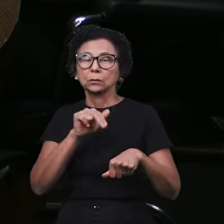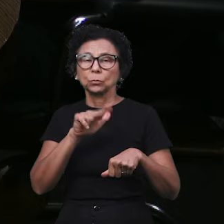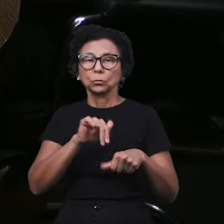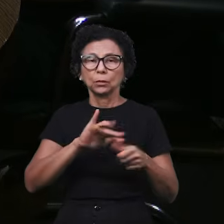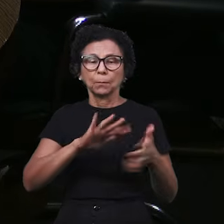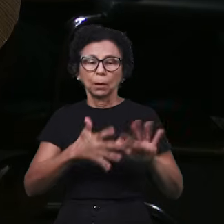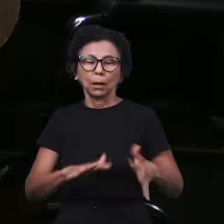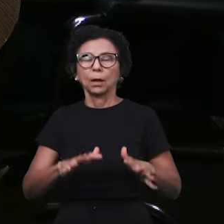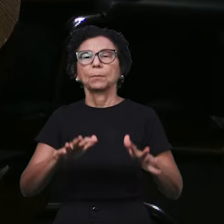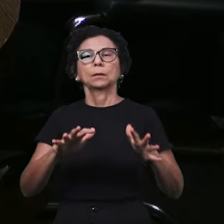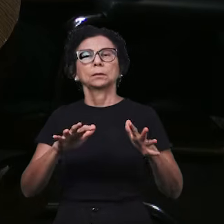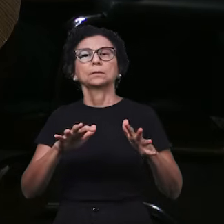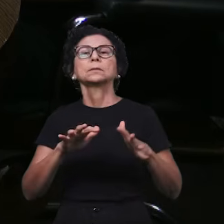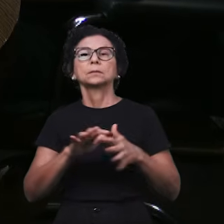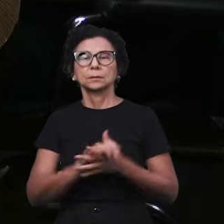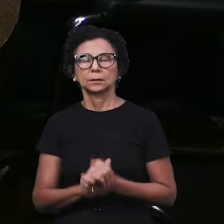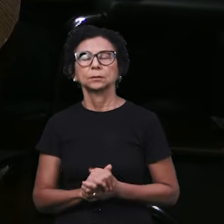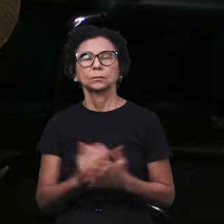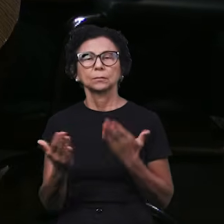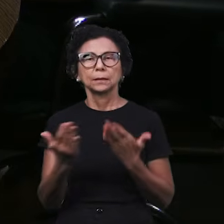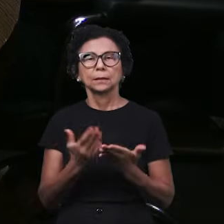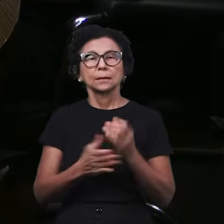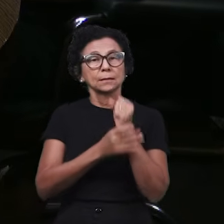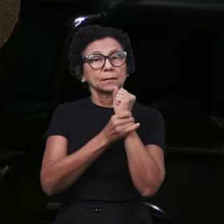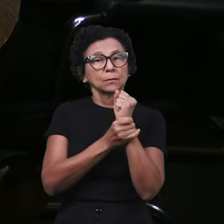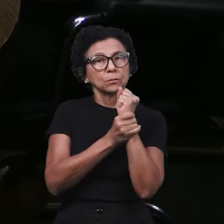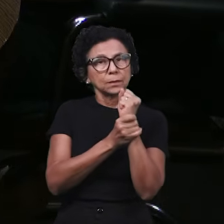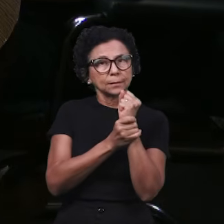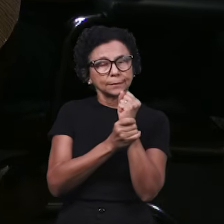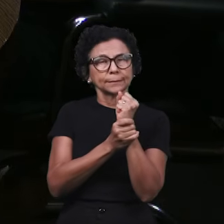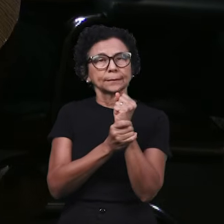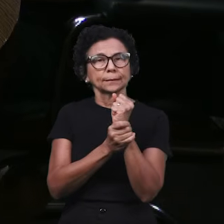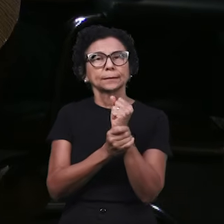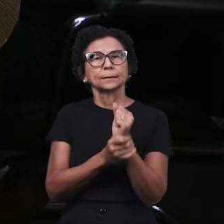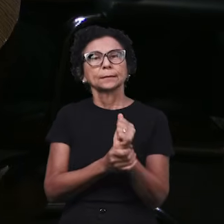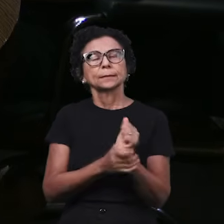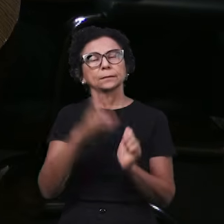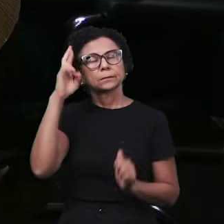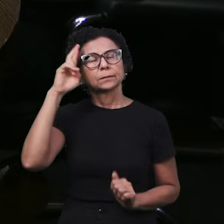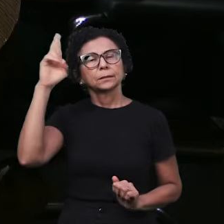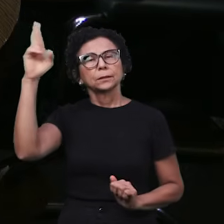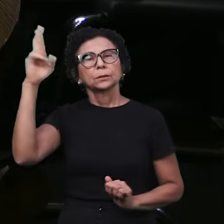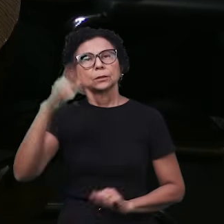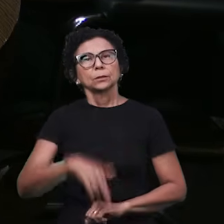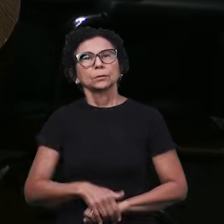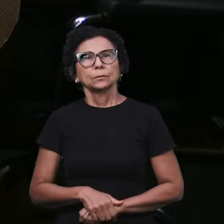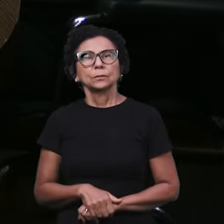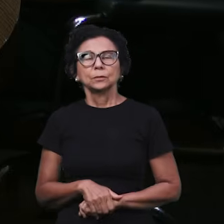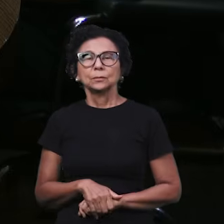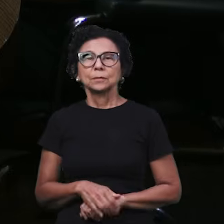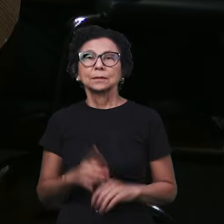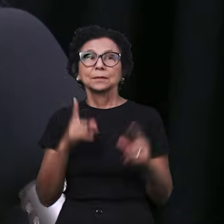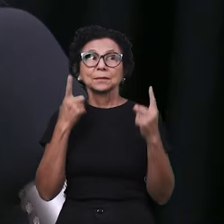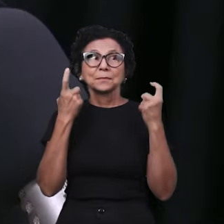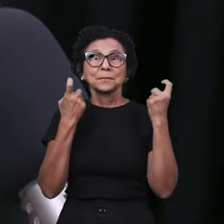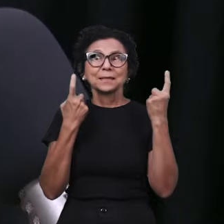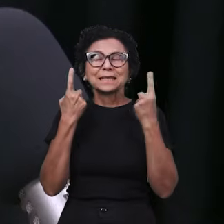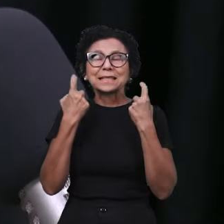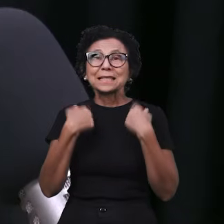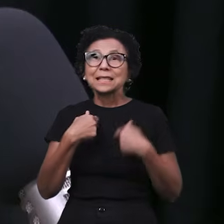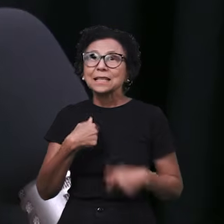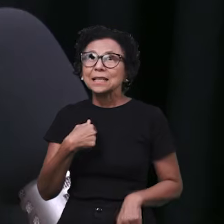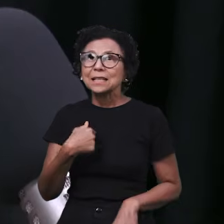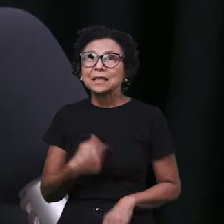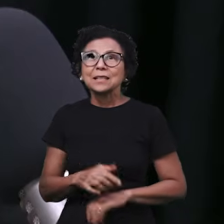falou. De mostrar, sabe, isso na expressão. Eu conheço agora o amor